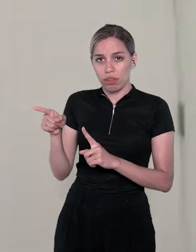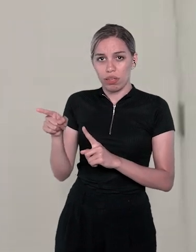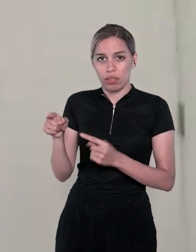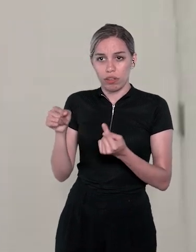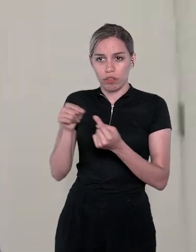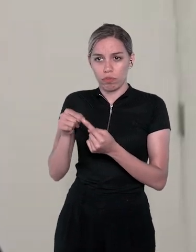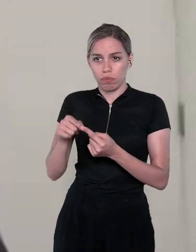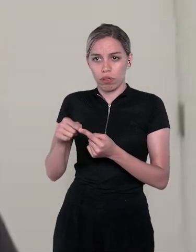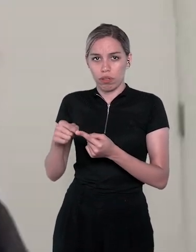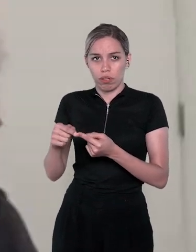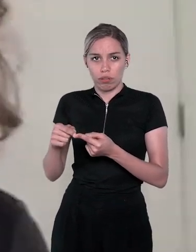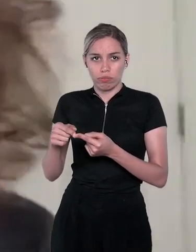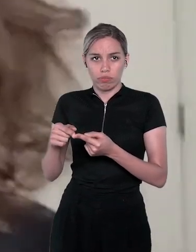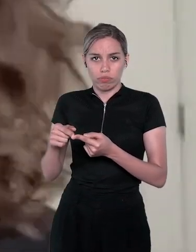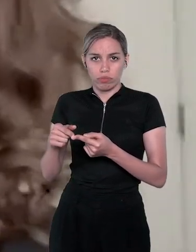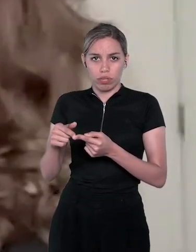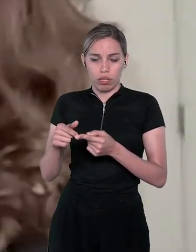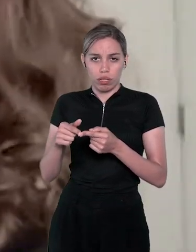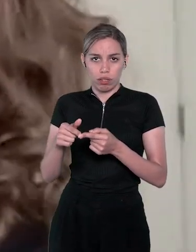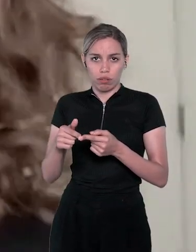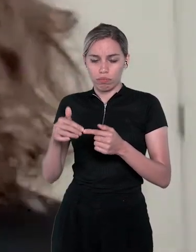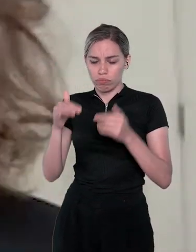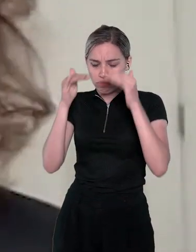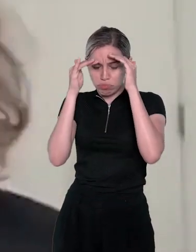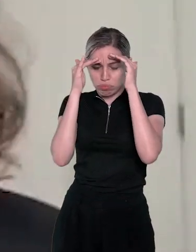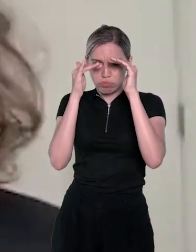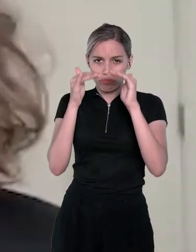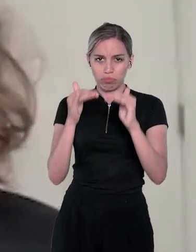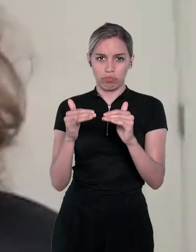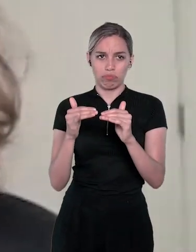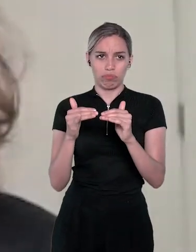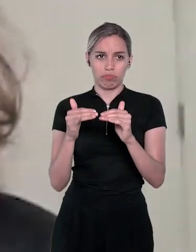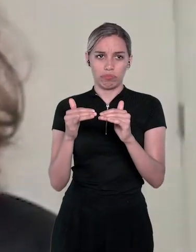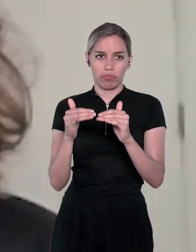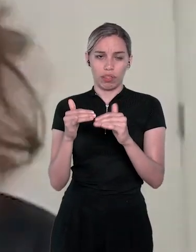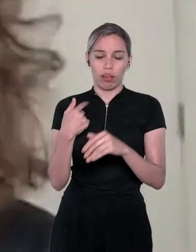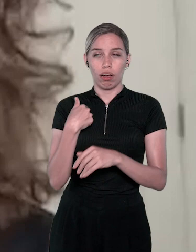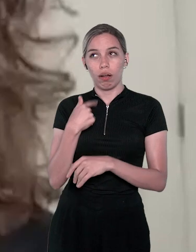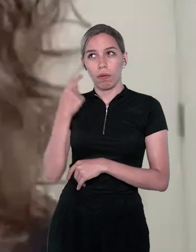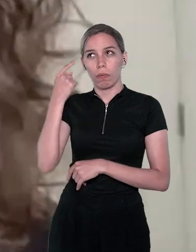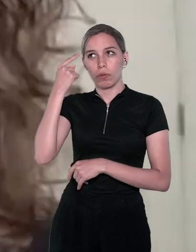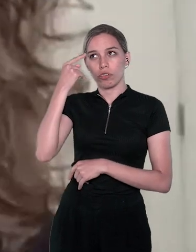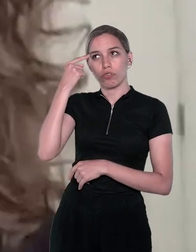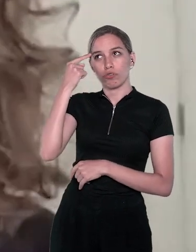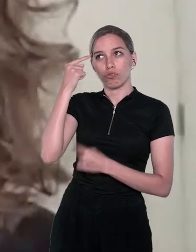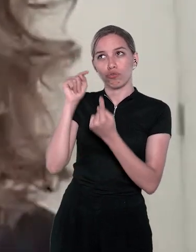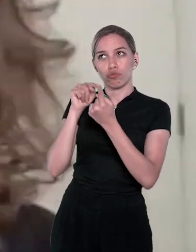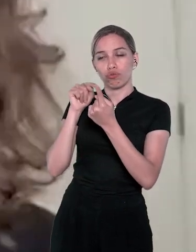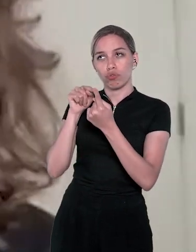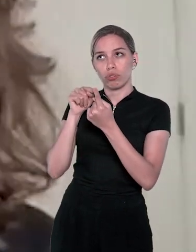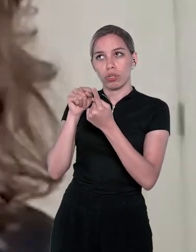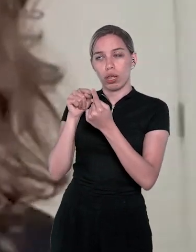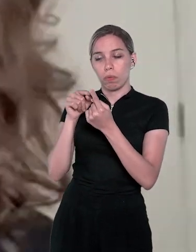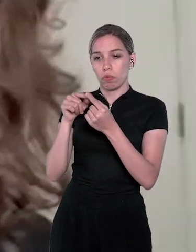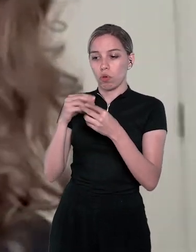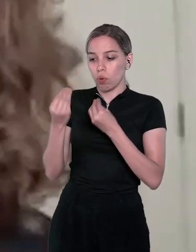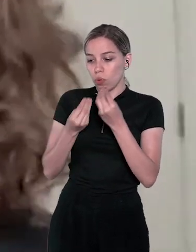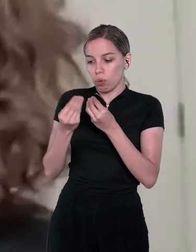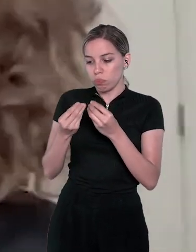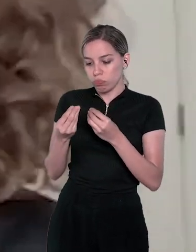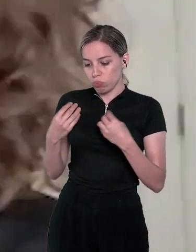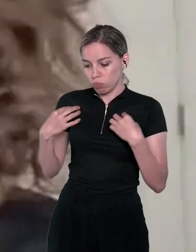mais conscientes e honestos disso. Então, me veio assim, como se fosse um